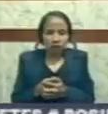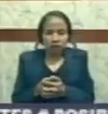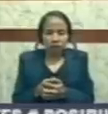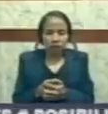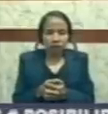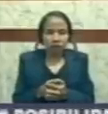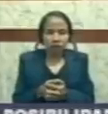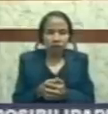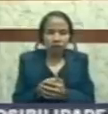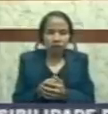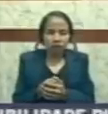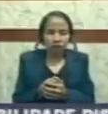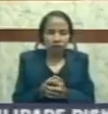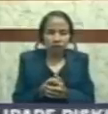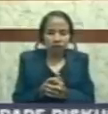56.